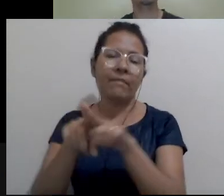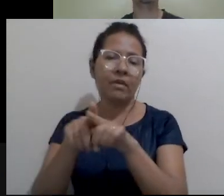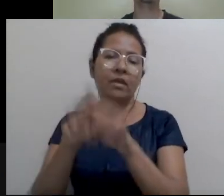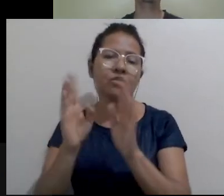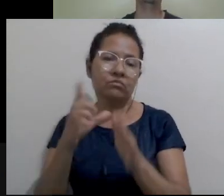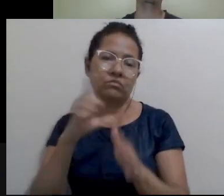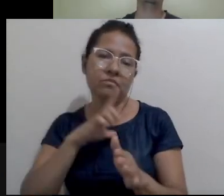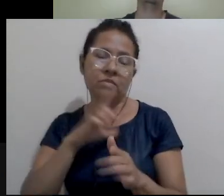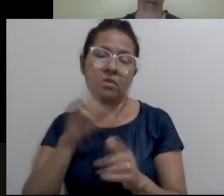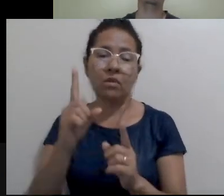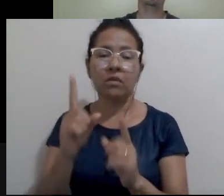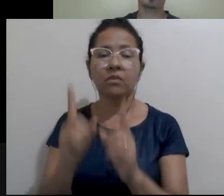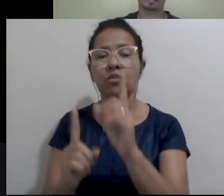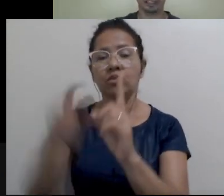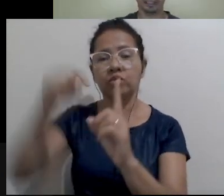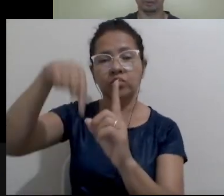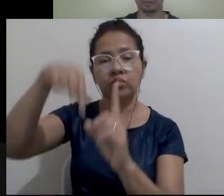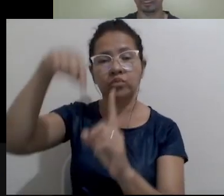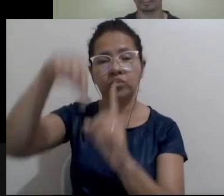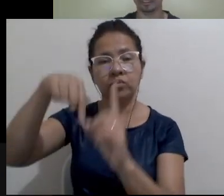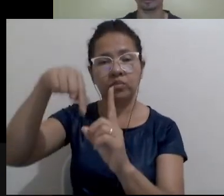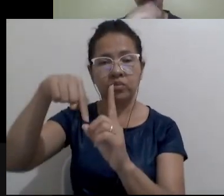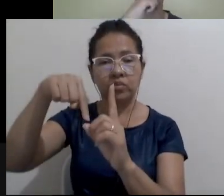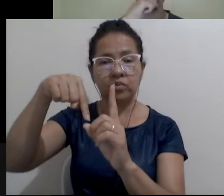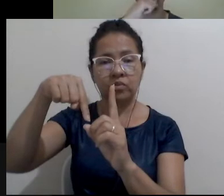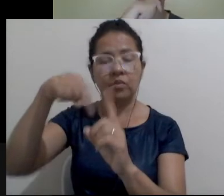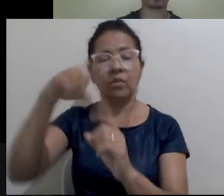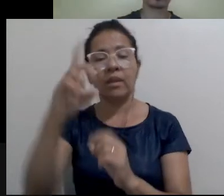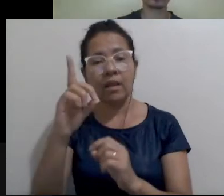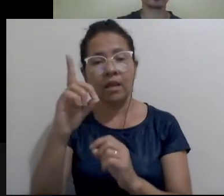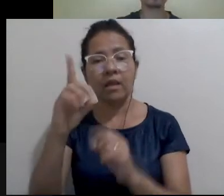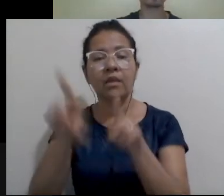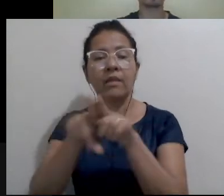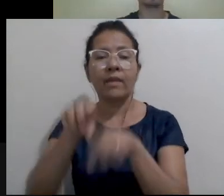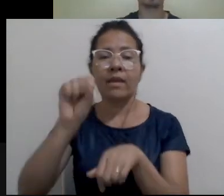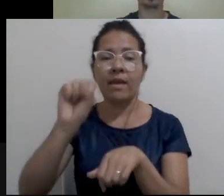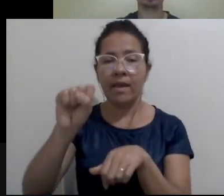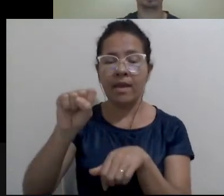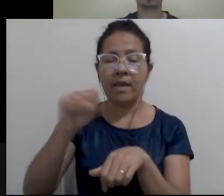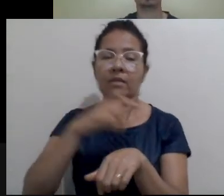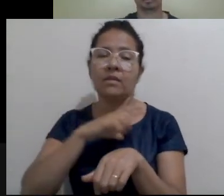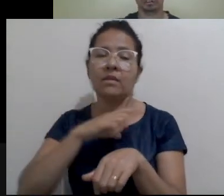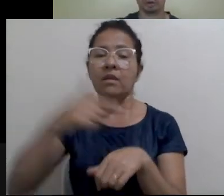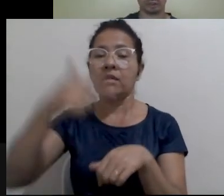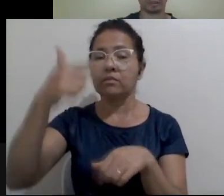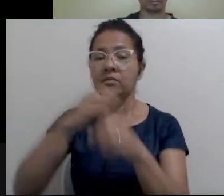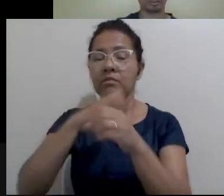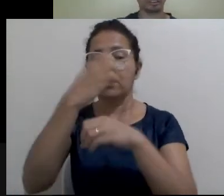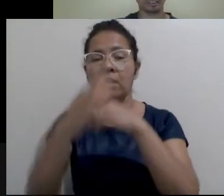aqui os orbitais D e os orbitais S. Então, nós temos 2 elétrons aqui